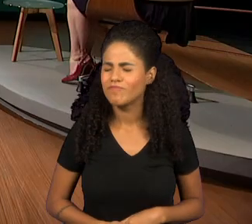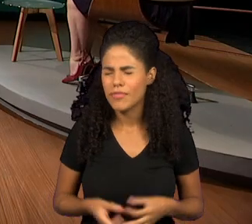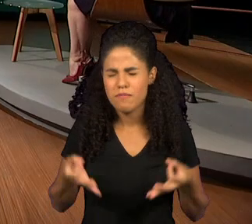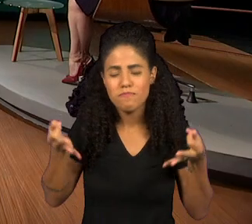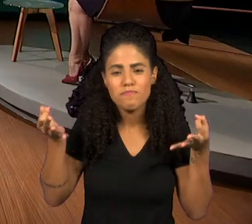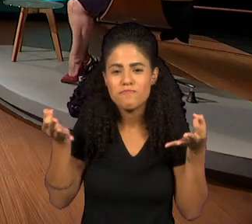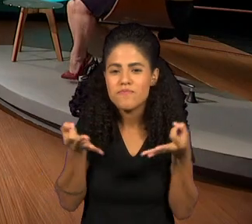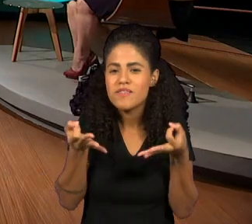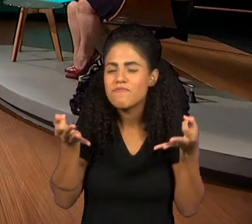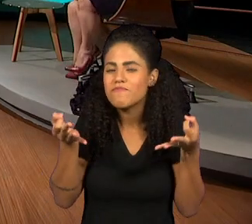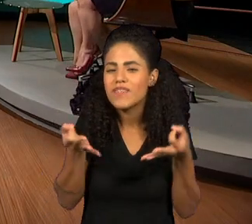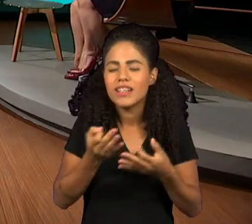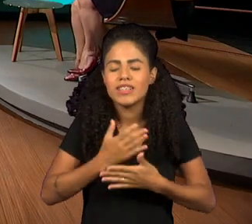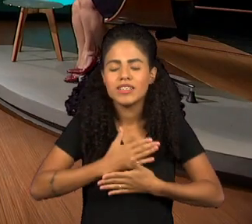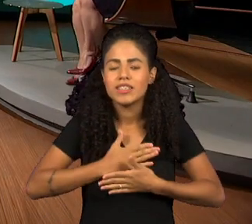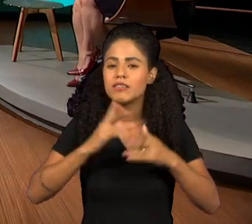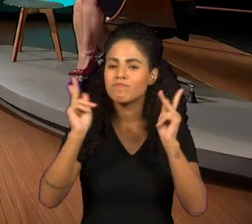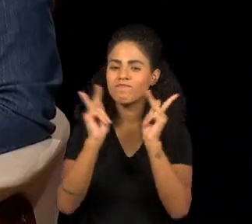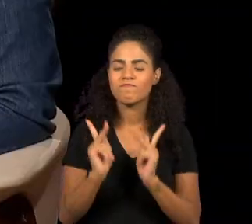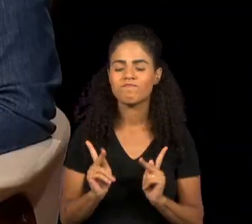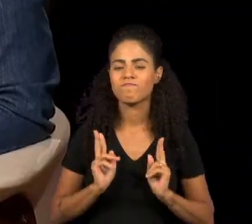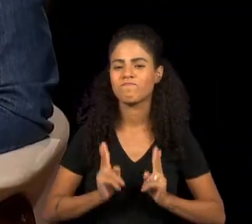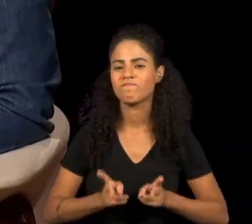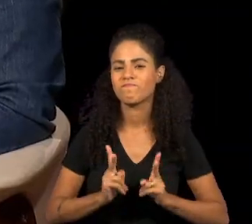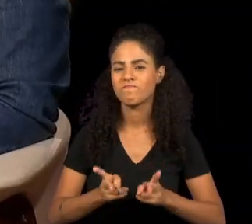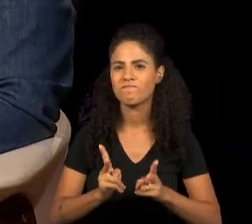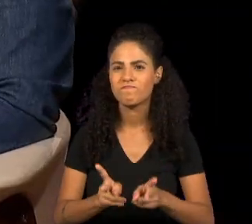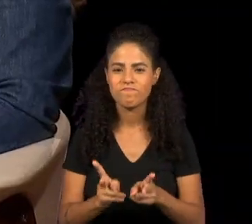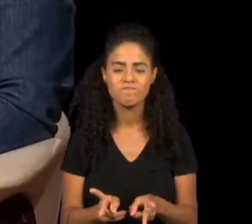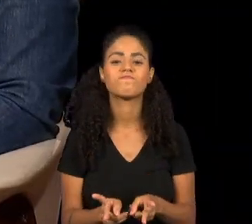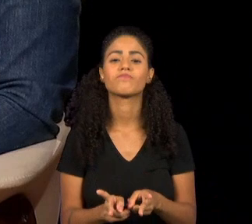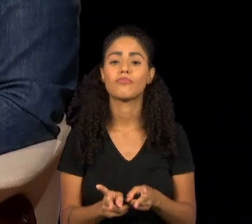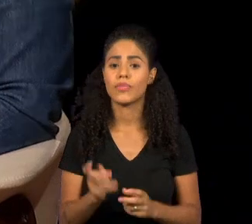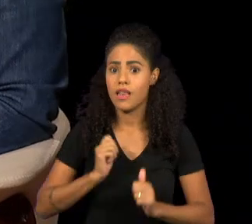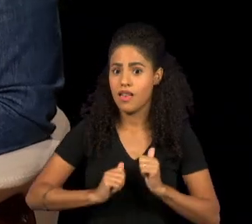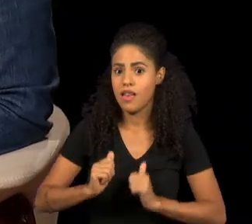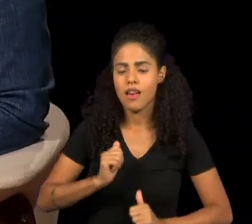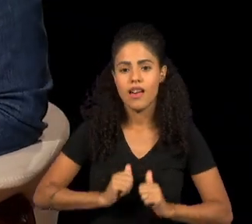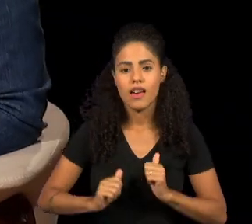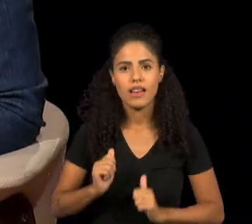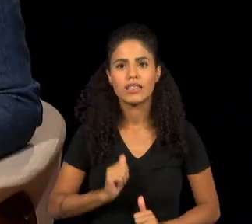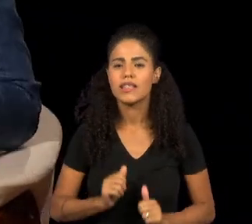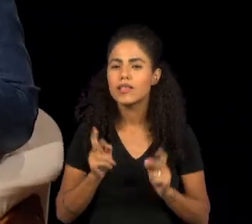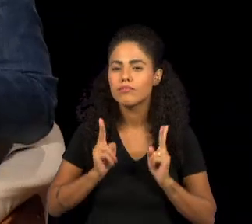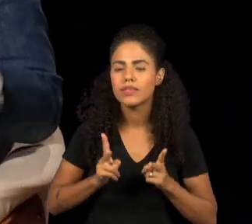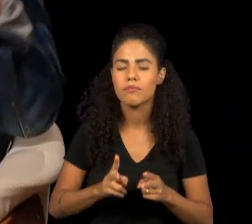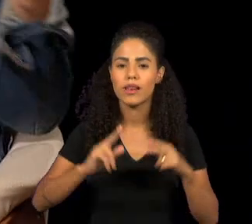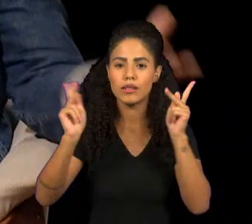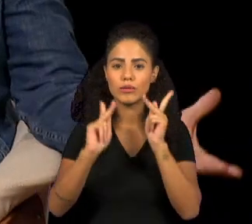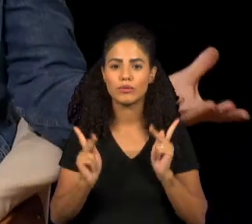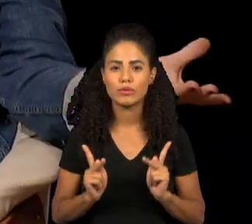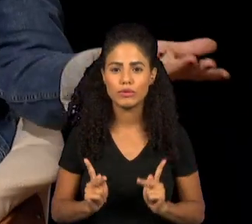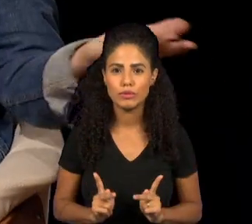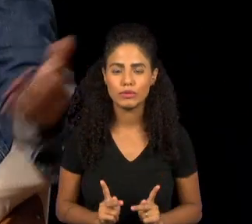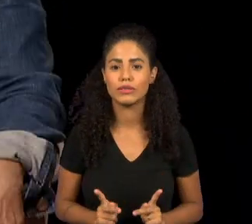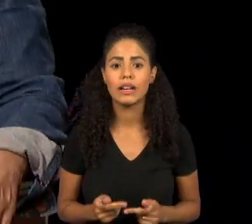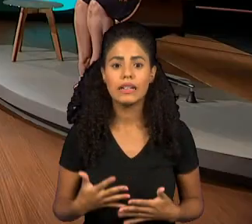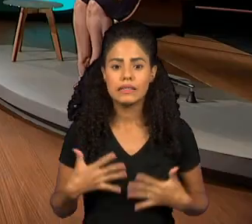Perfeito, fique em paz, sem passividade, perfeito. Uma atriz não pode nunca, né, ficar,